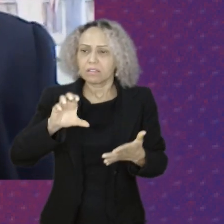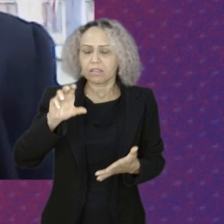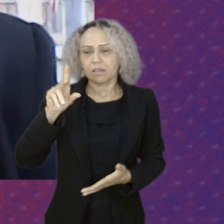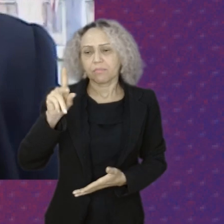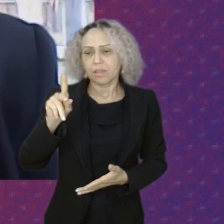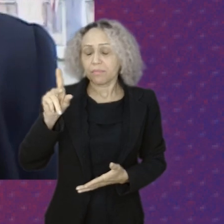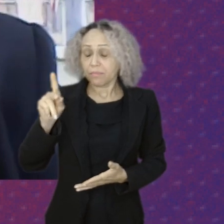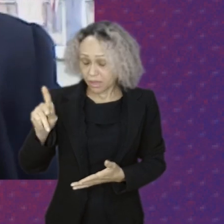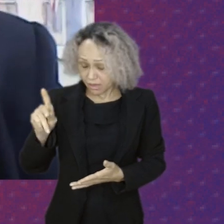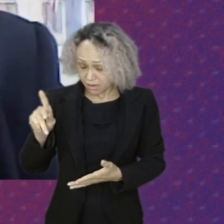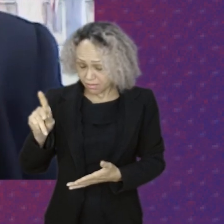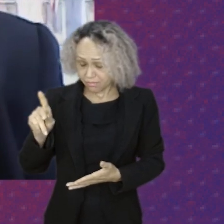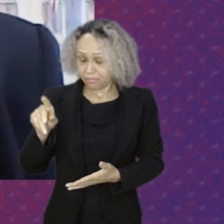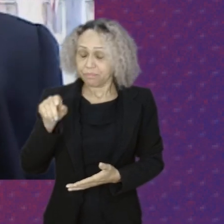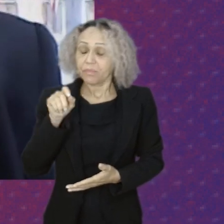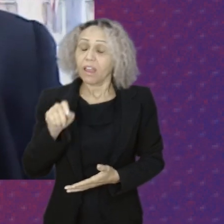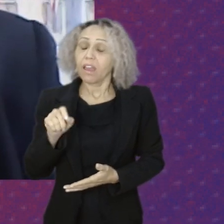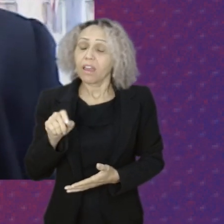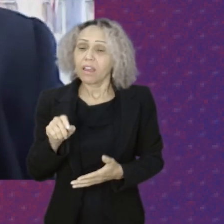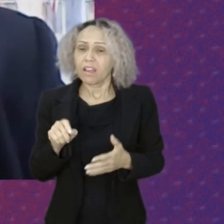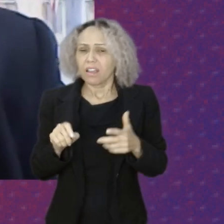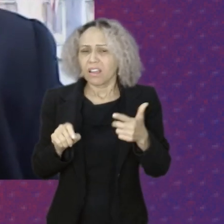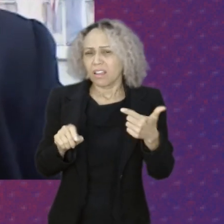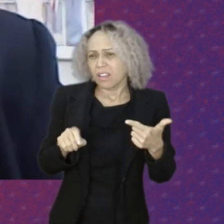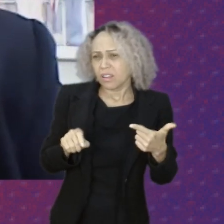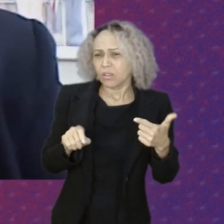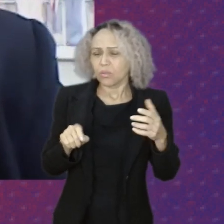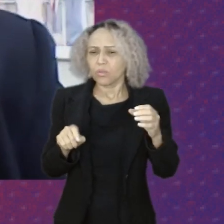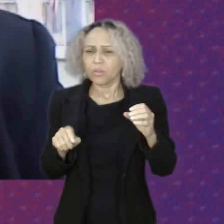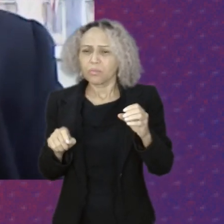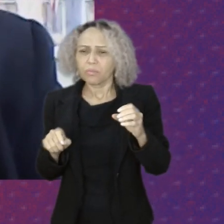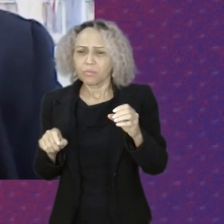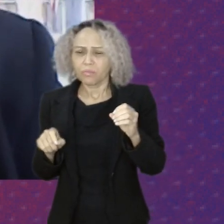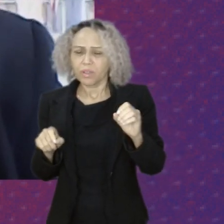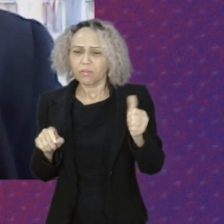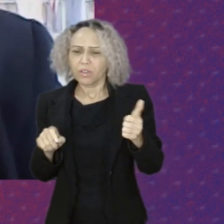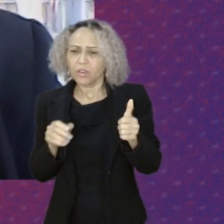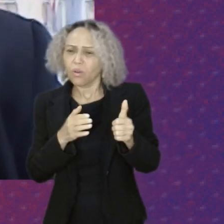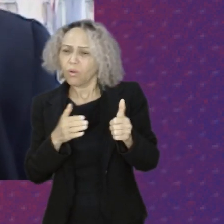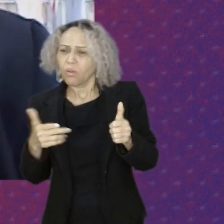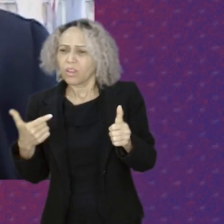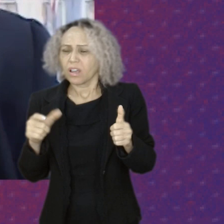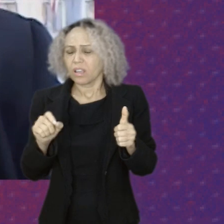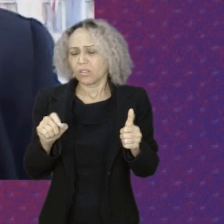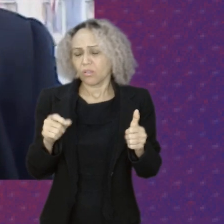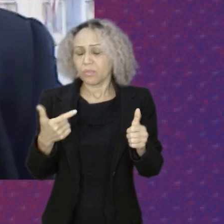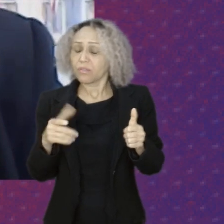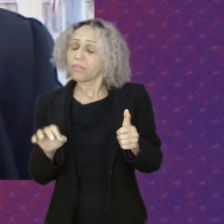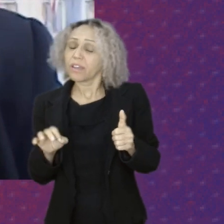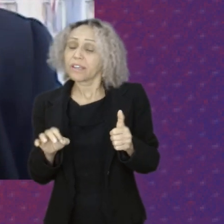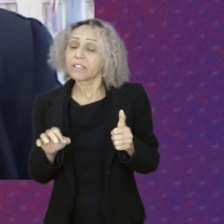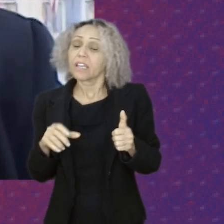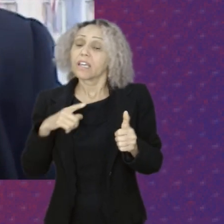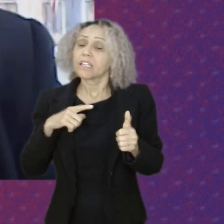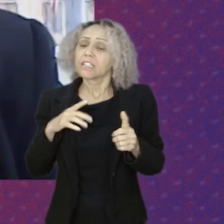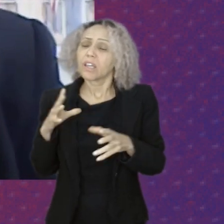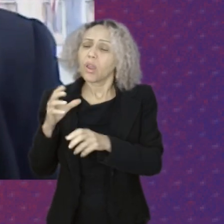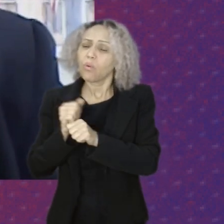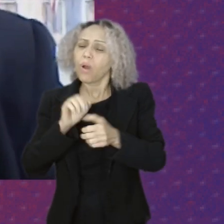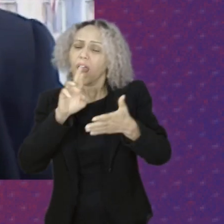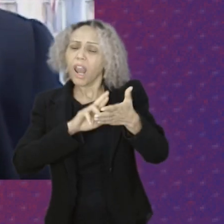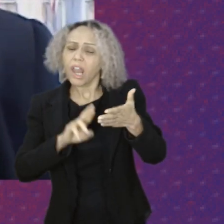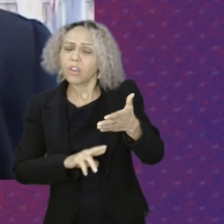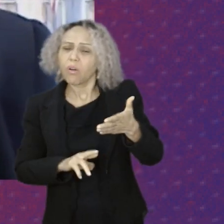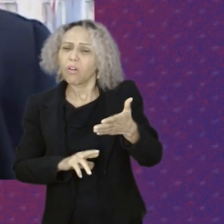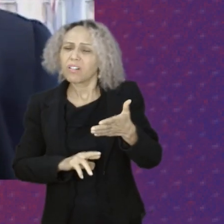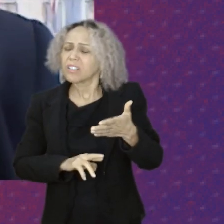2011 a 2020, onde 1.800 mulheres sofrem algum tipo de violência interpessoal